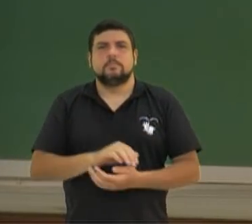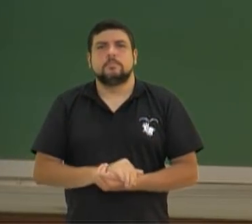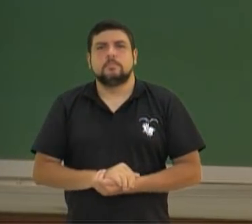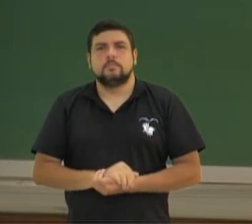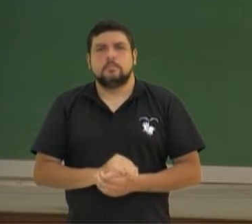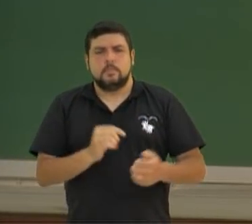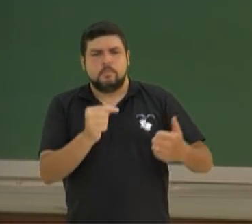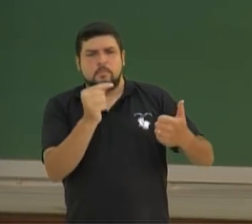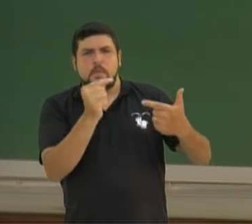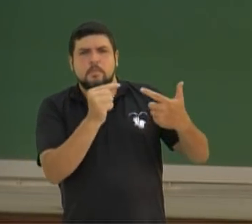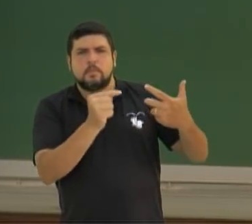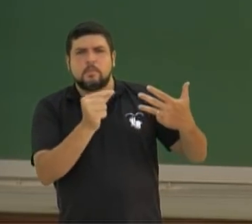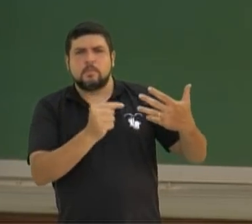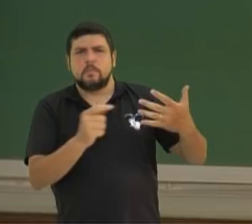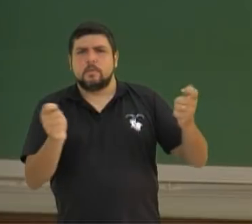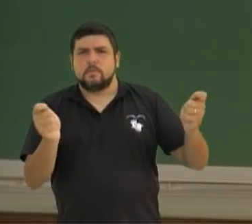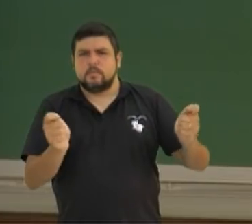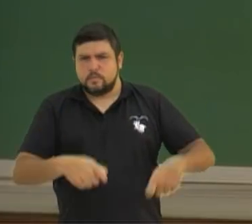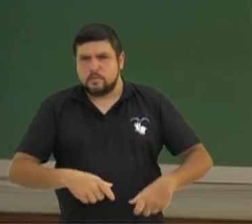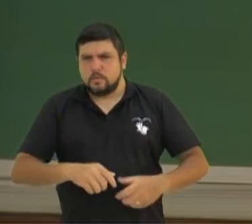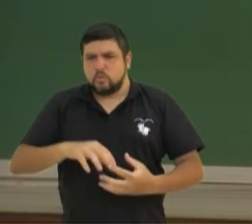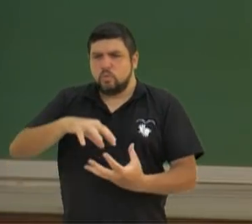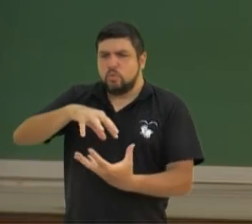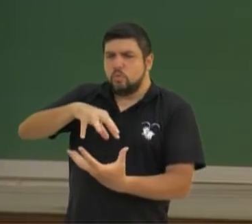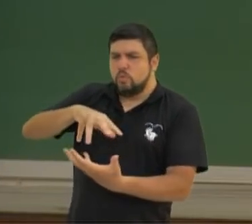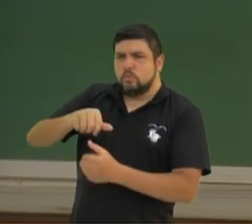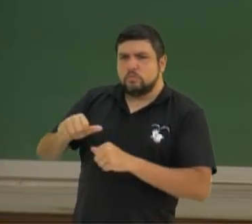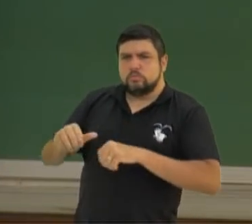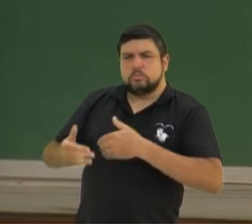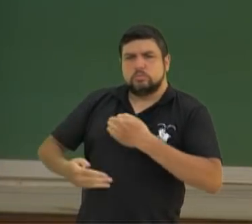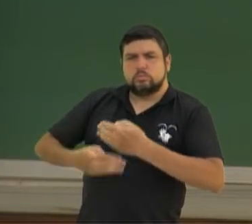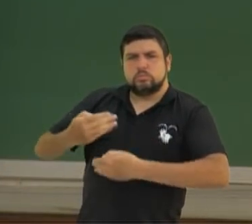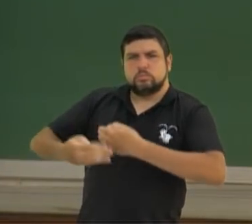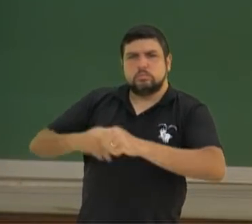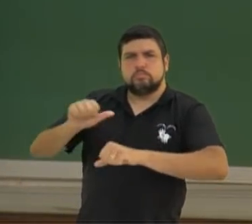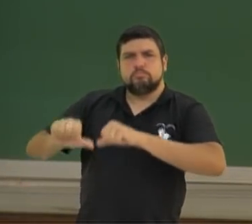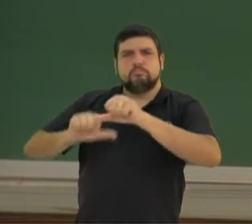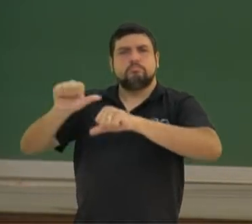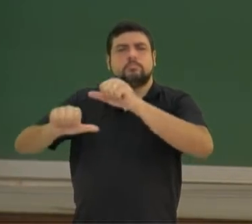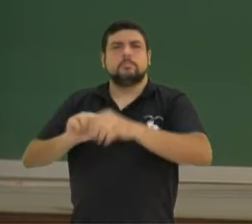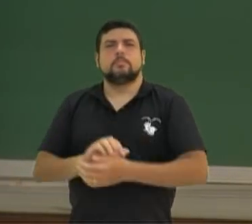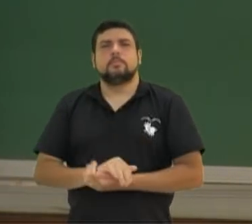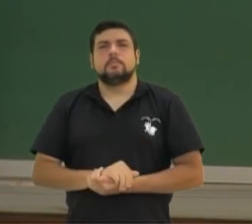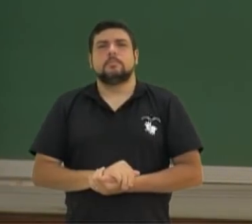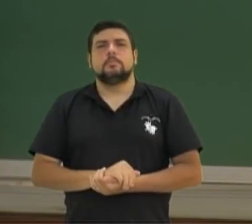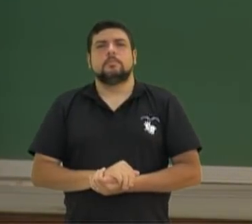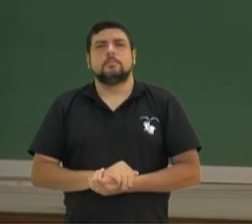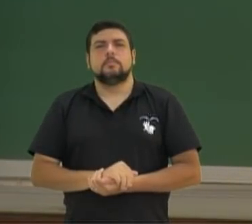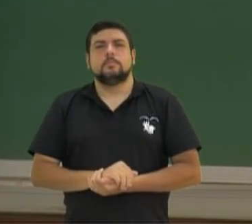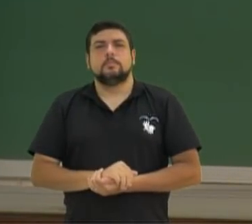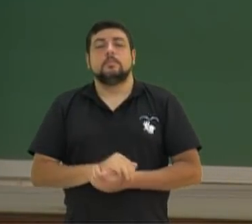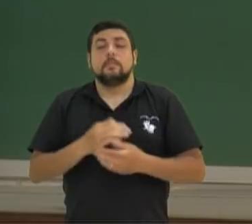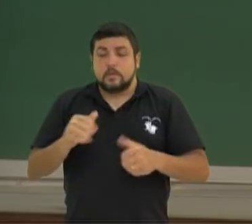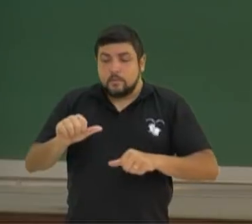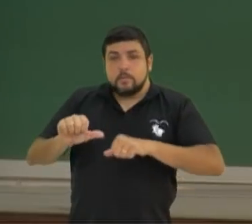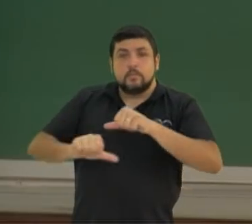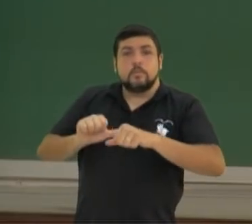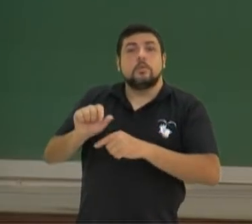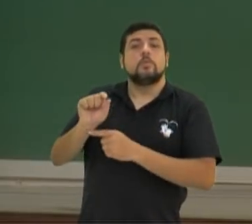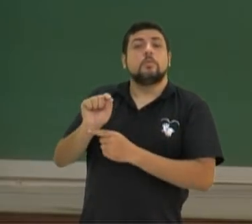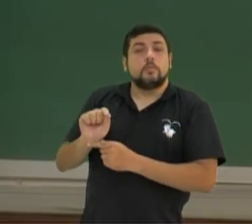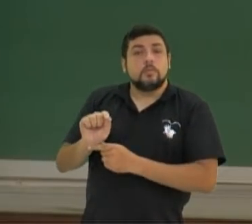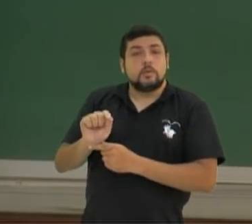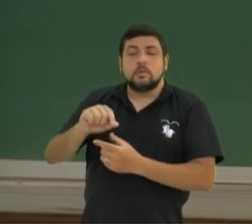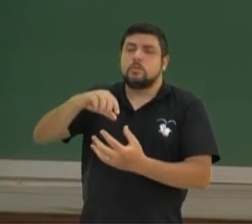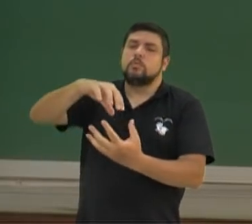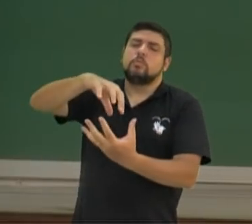Conseguiu encontrar as respostas? Pensou aí direitinho? Ficou pesquisando aí na sua cabeça